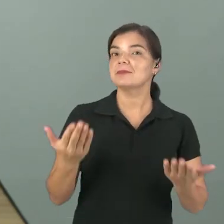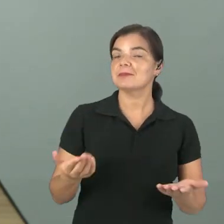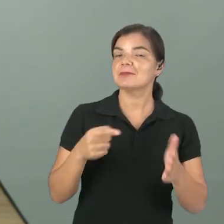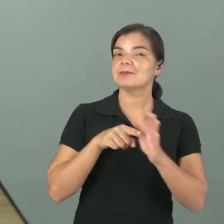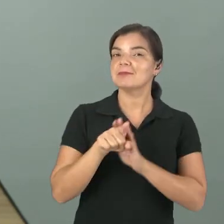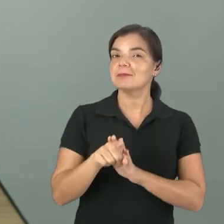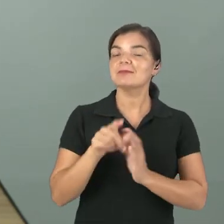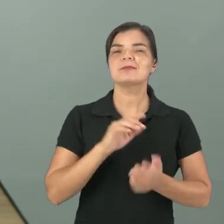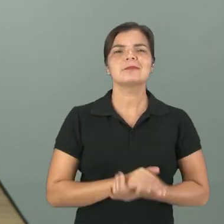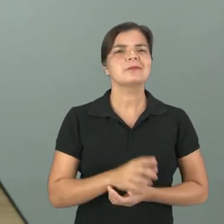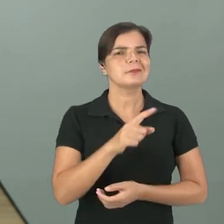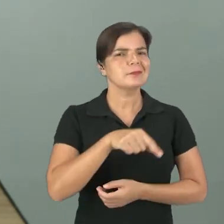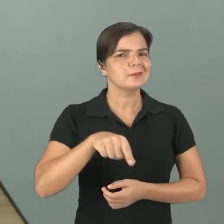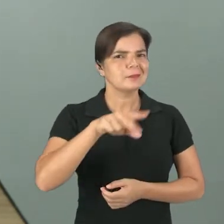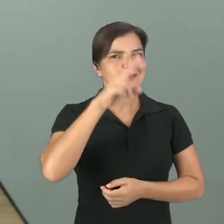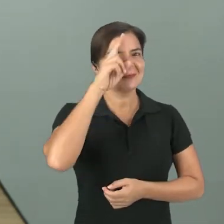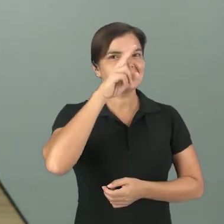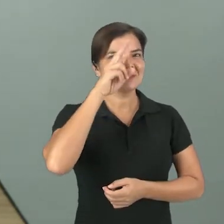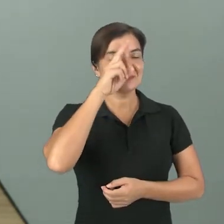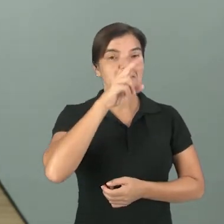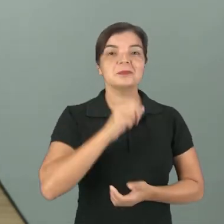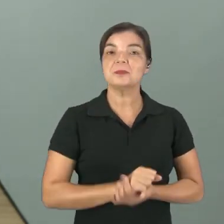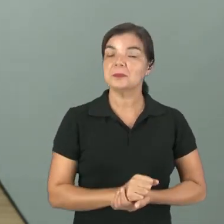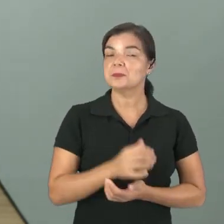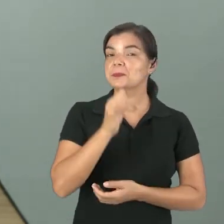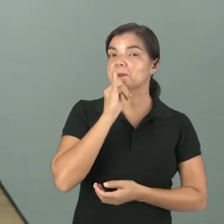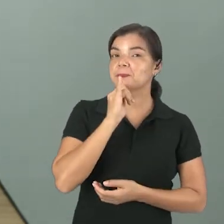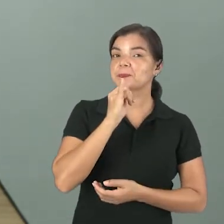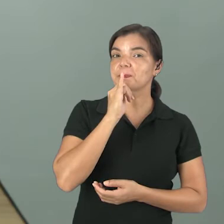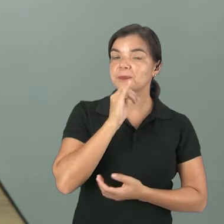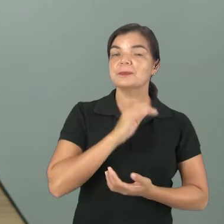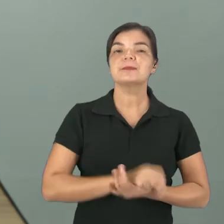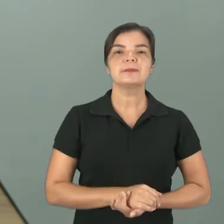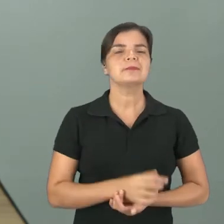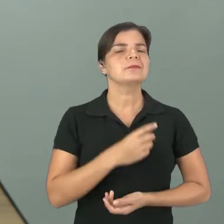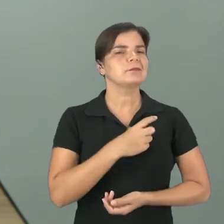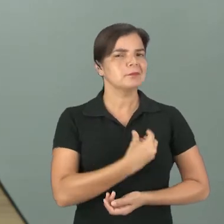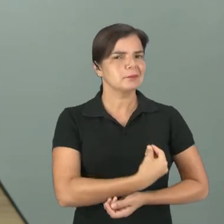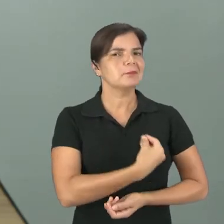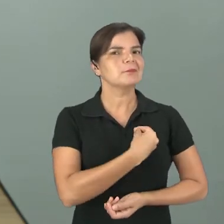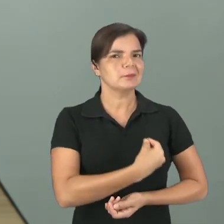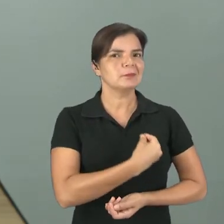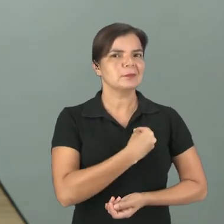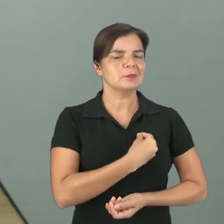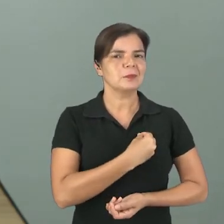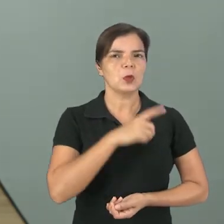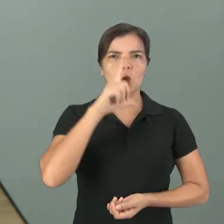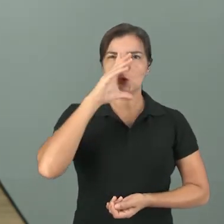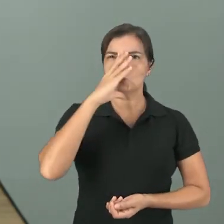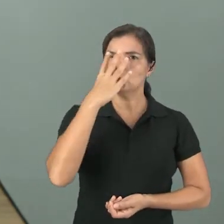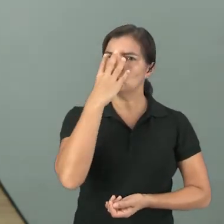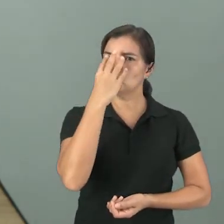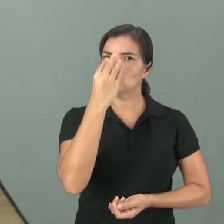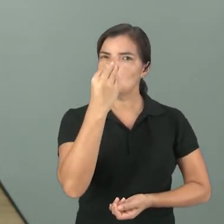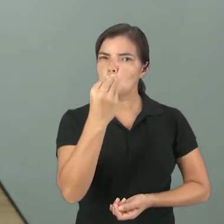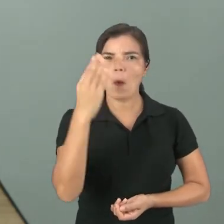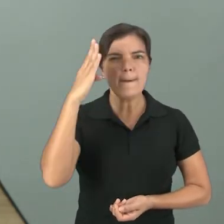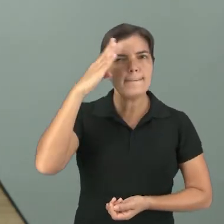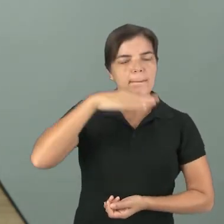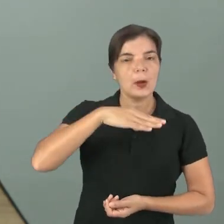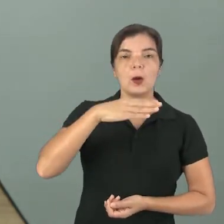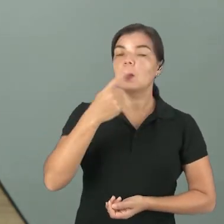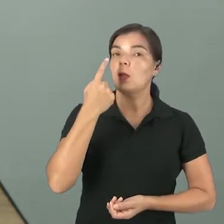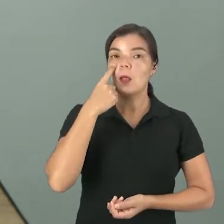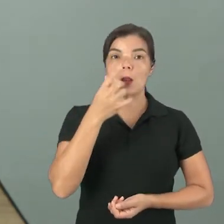te perguntar, você lembra de alguma história, por exemplo, em que há a presença de um lobo mau? Eu não trouxe aqui o